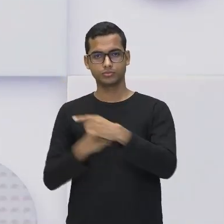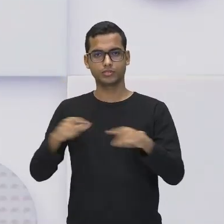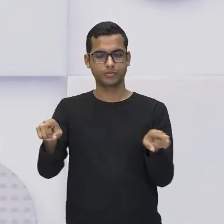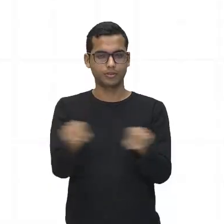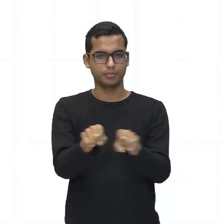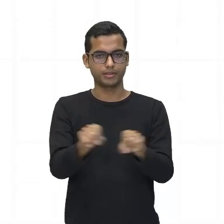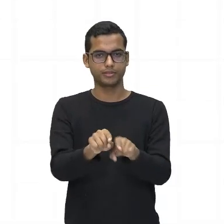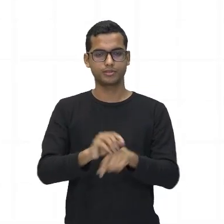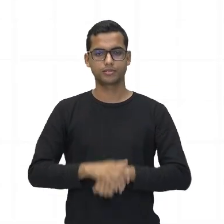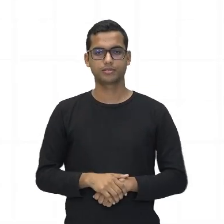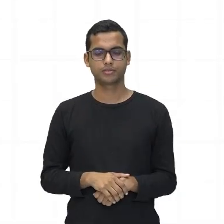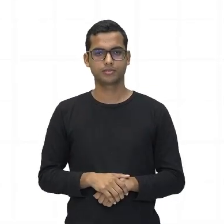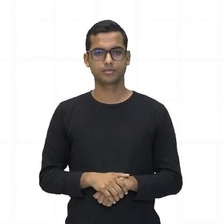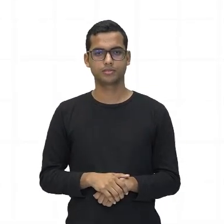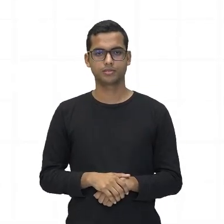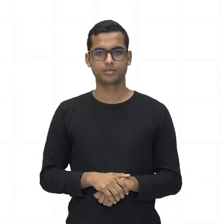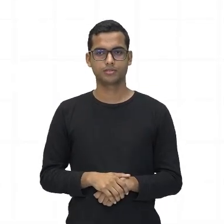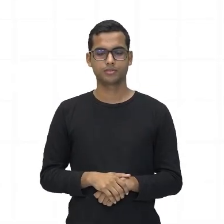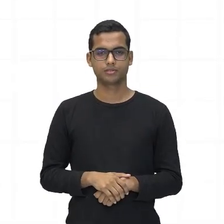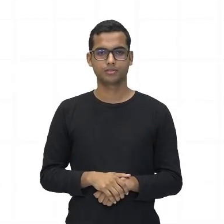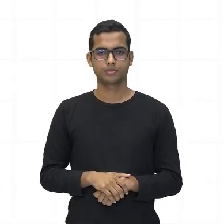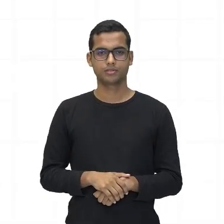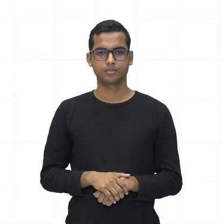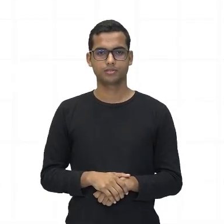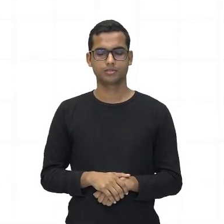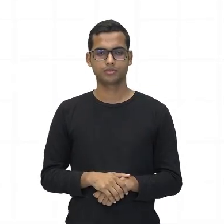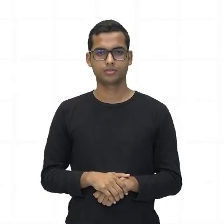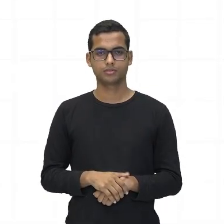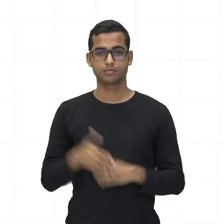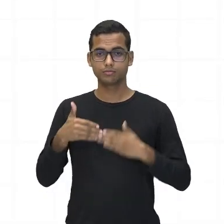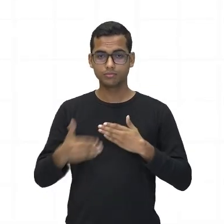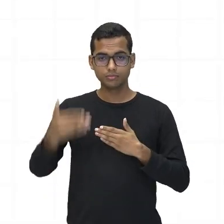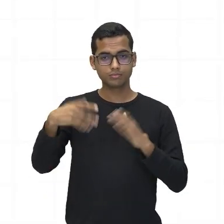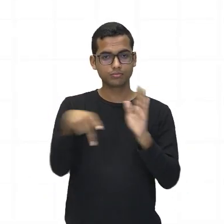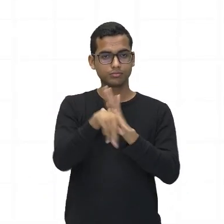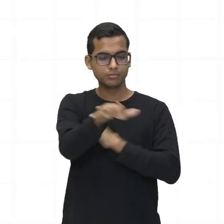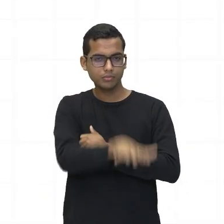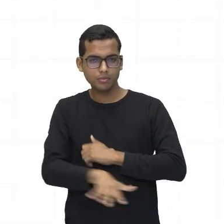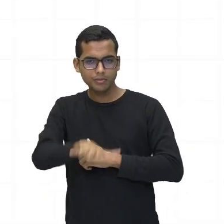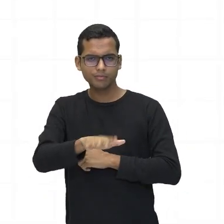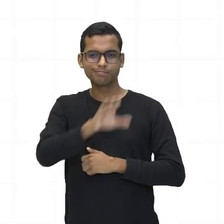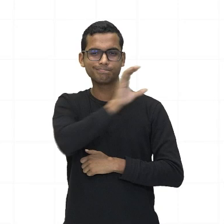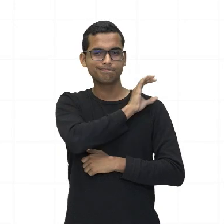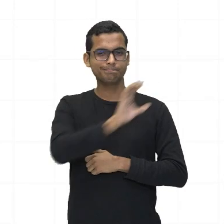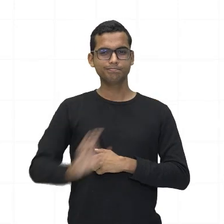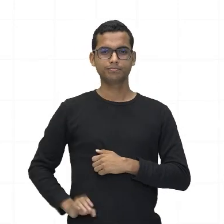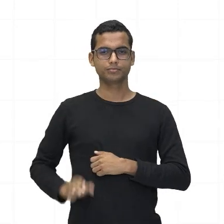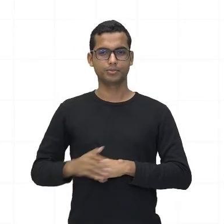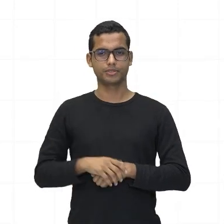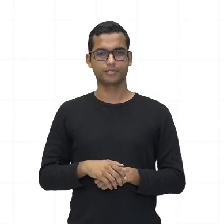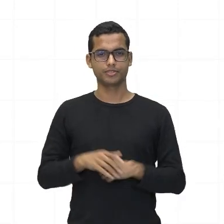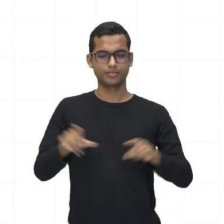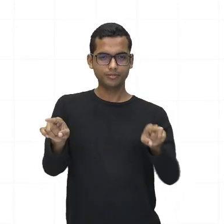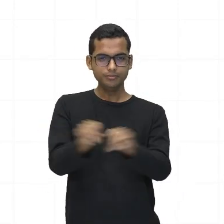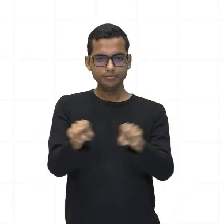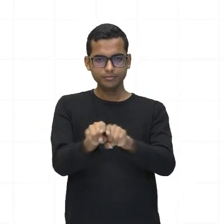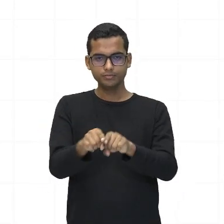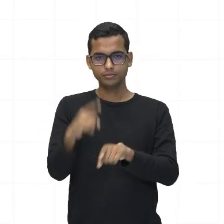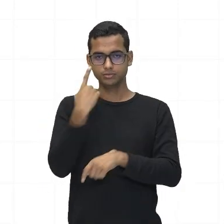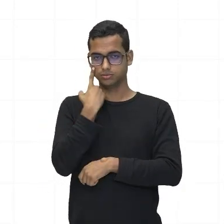símbolos. Né? Vamos lá, vamos começar com o cristianismo. No cristianismo,